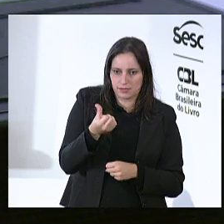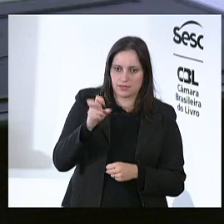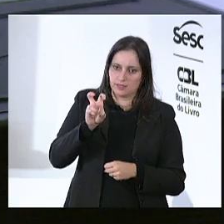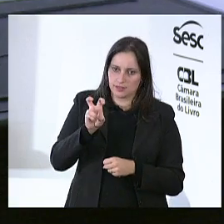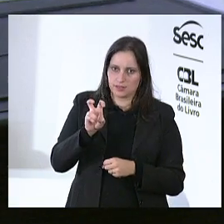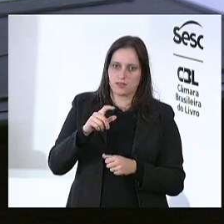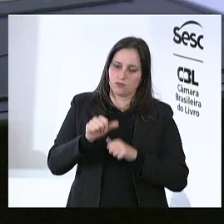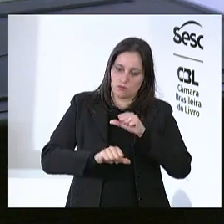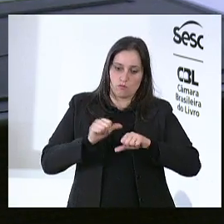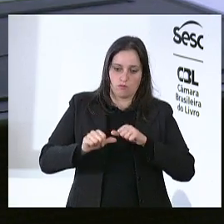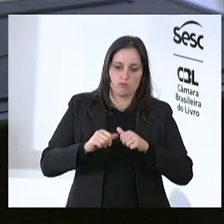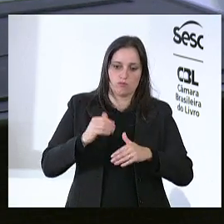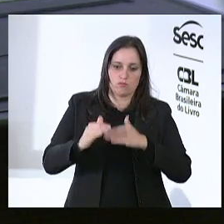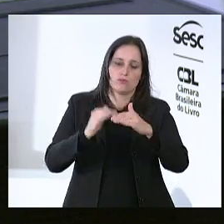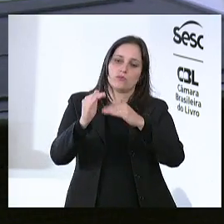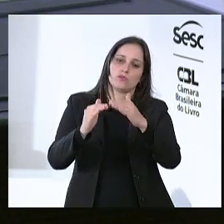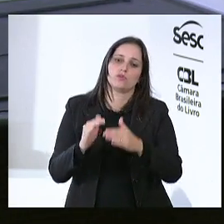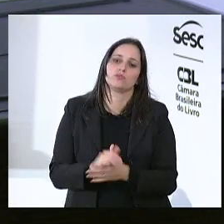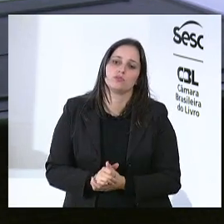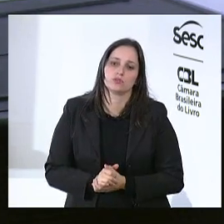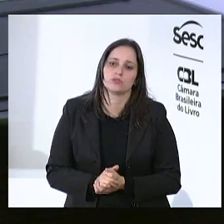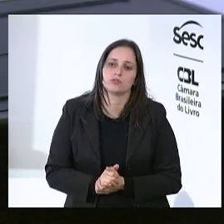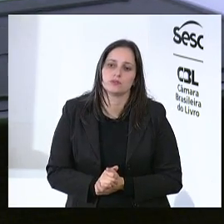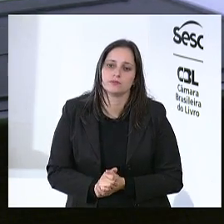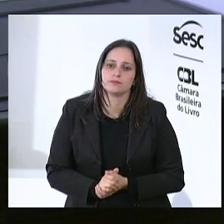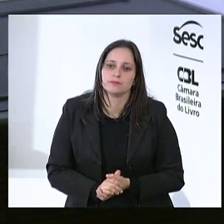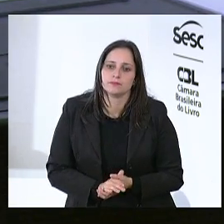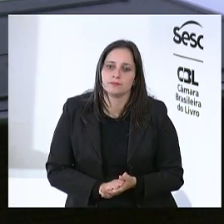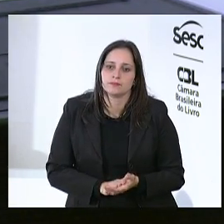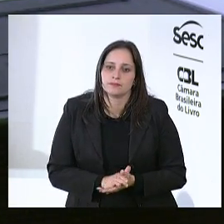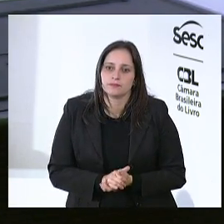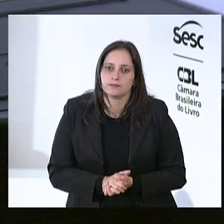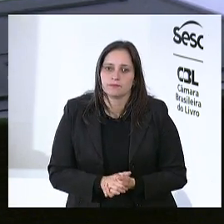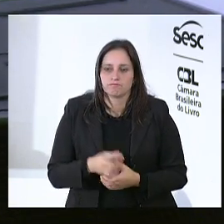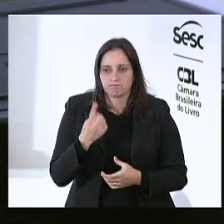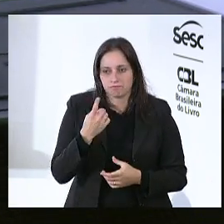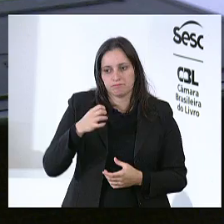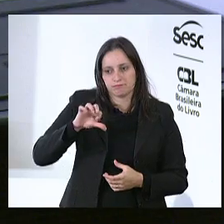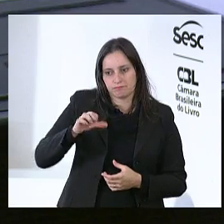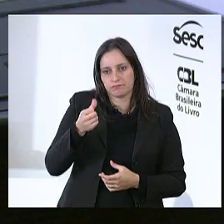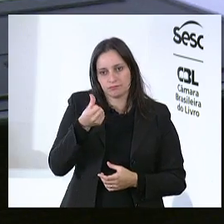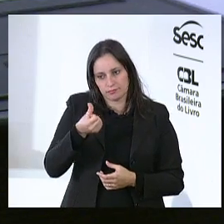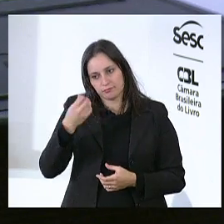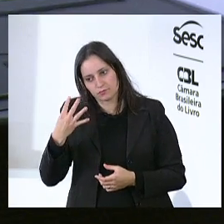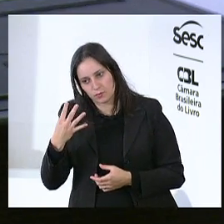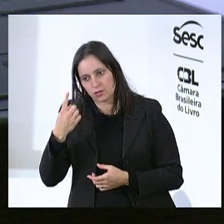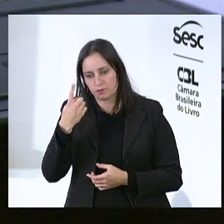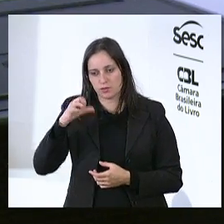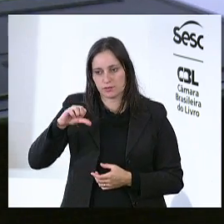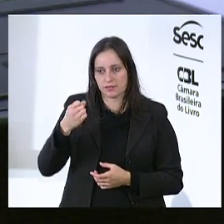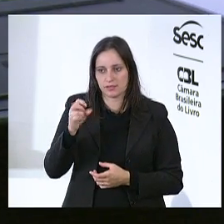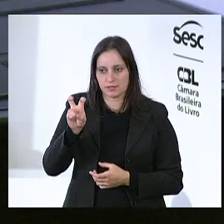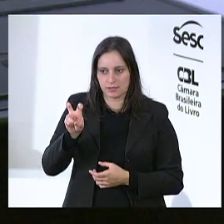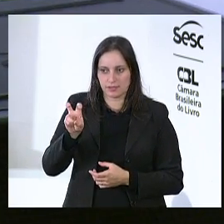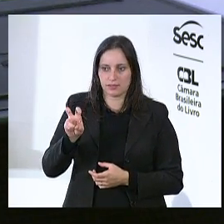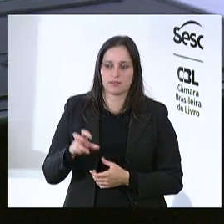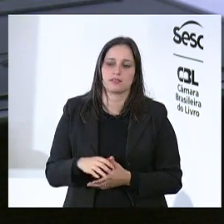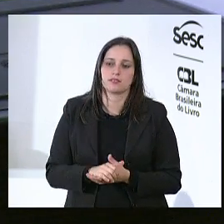da memória sobre os acontecimentos 64, 68, enfim, dos anos de chumbo, né?